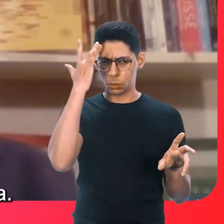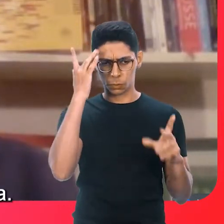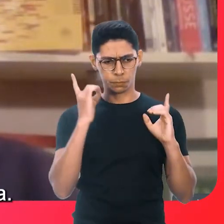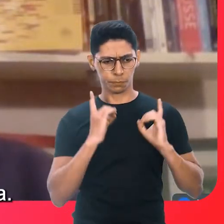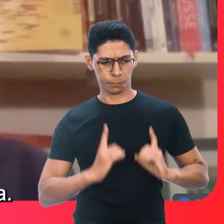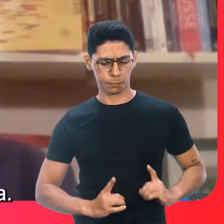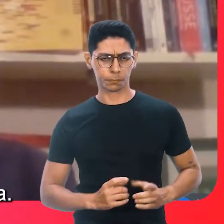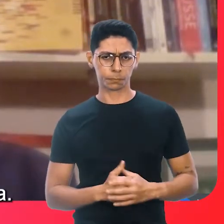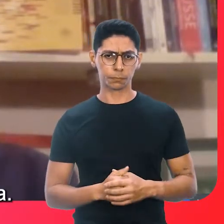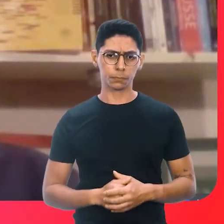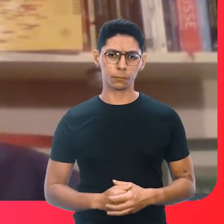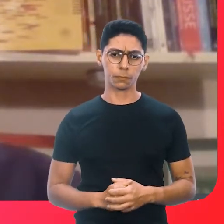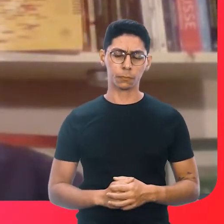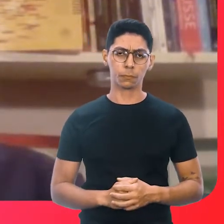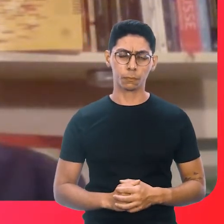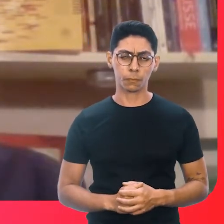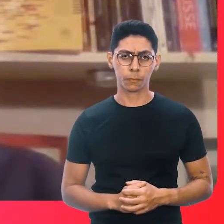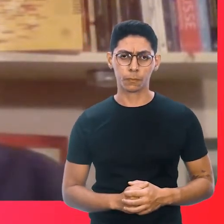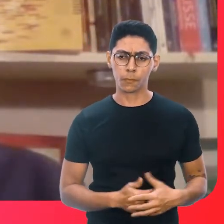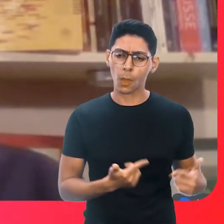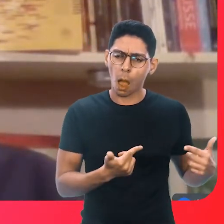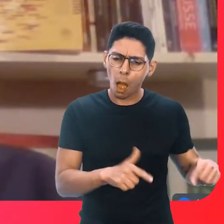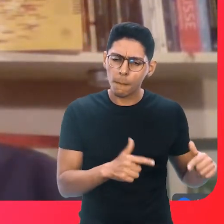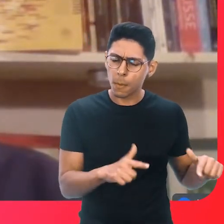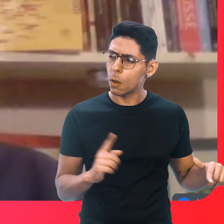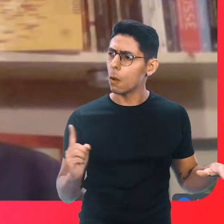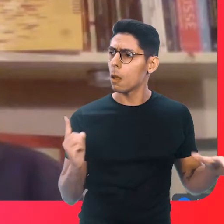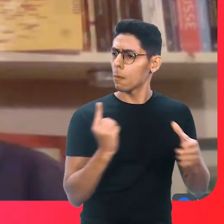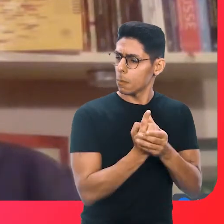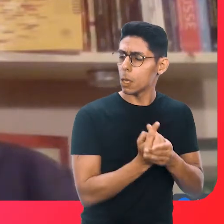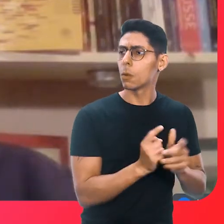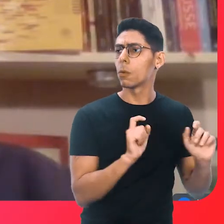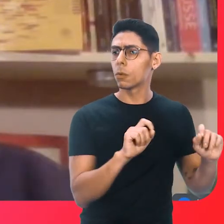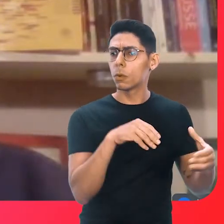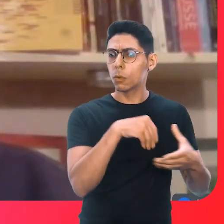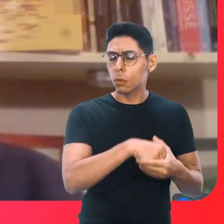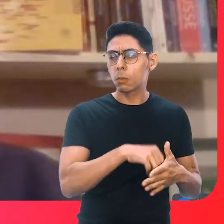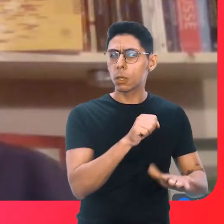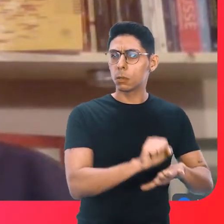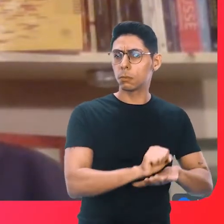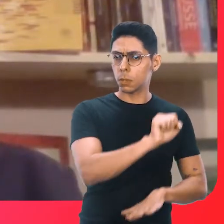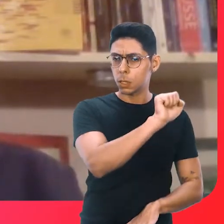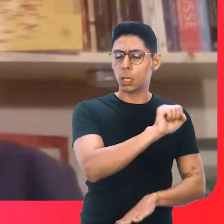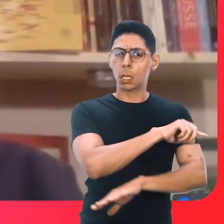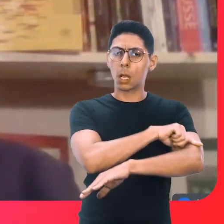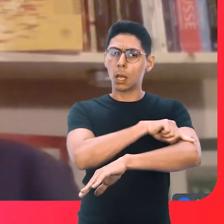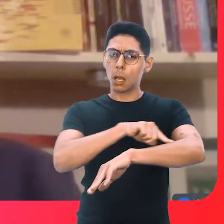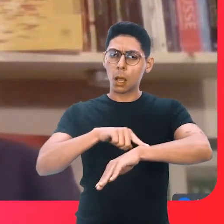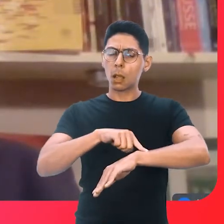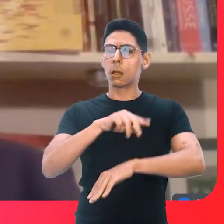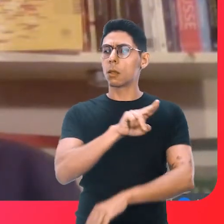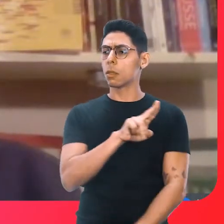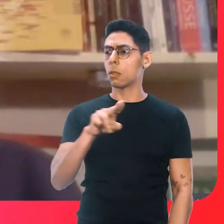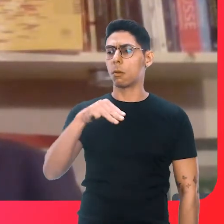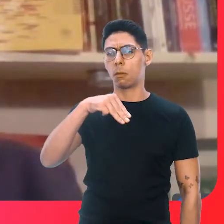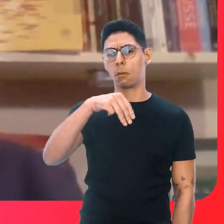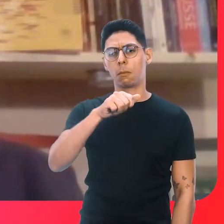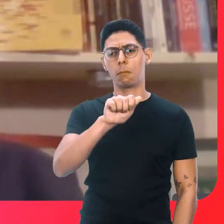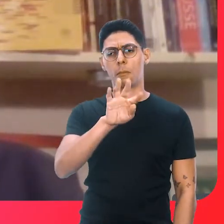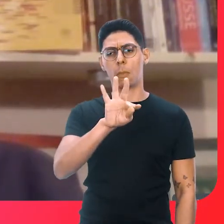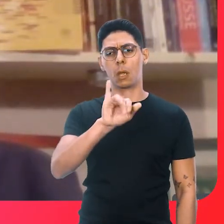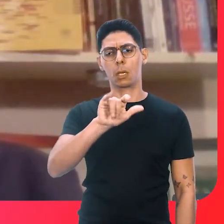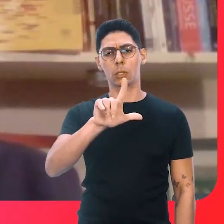da pessoa com deficiência. Trabalhou lá comigo, inclusive, Antônio, na assessoria de raça, a Matilde Ribeiro, que depois